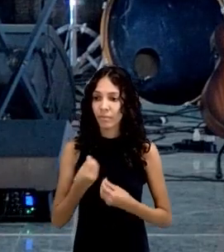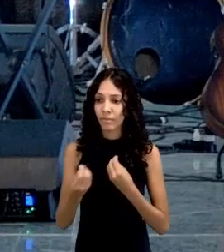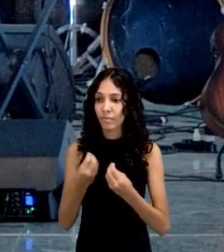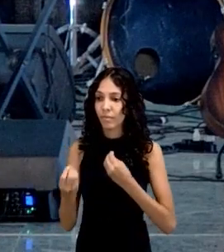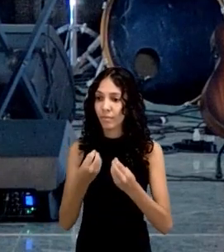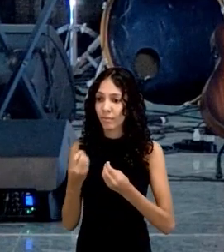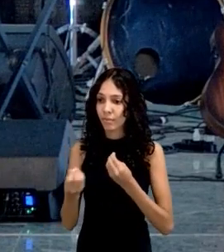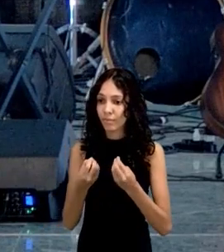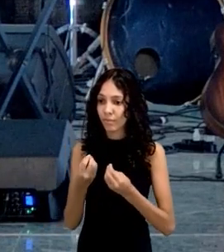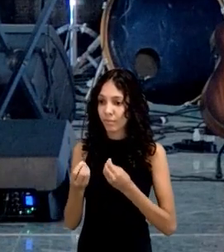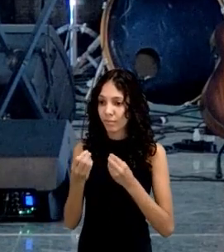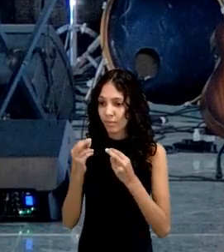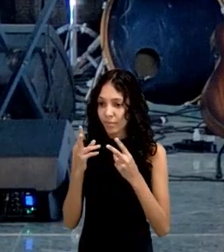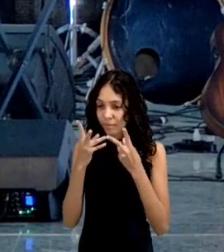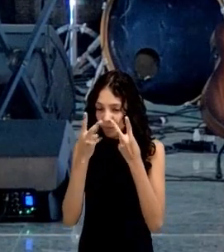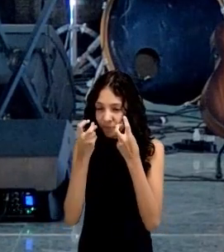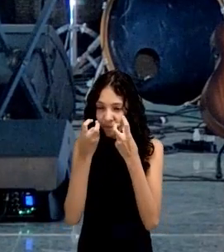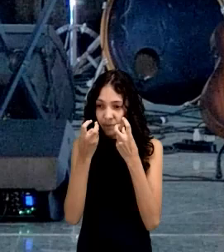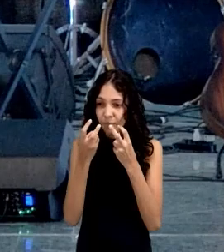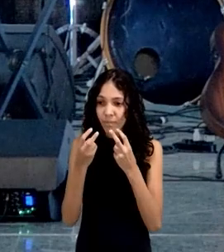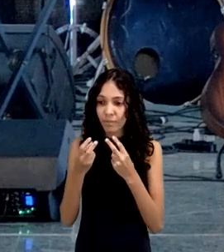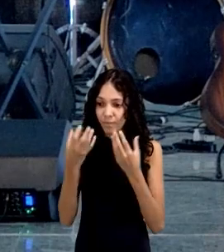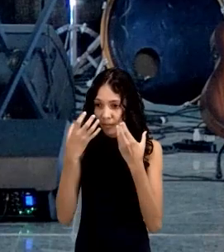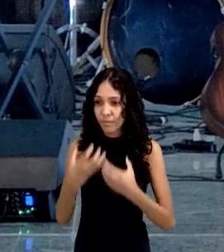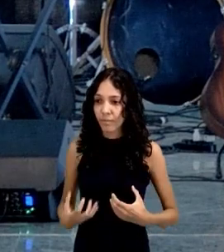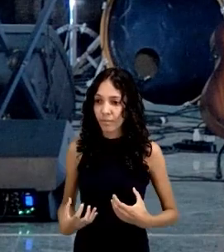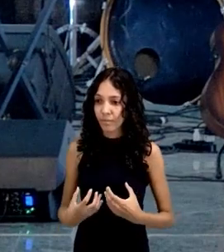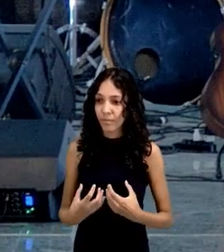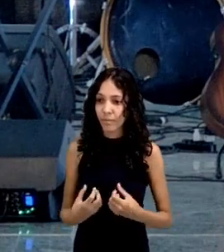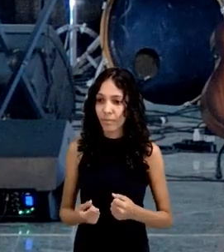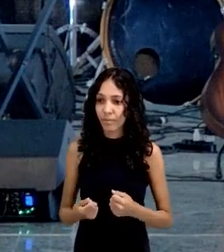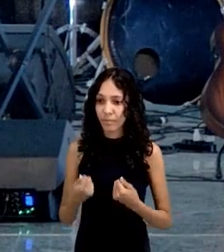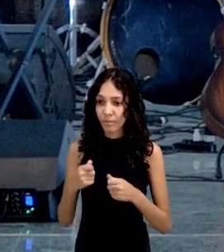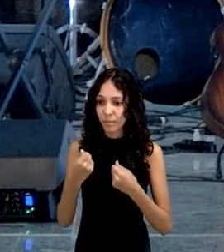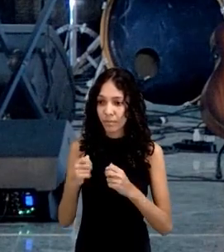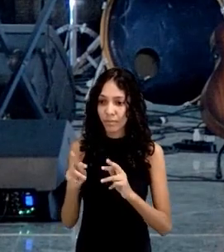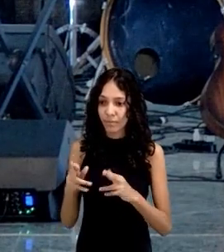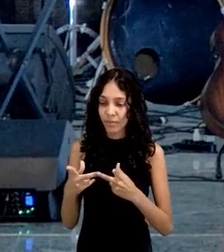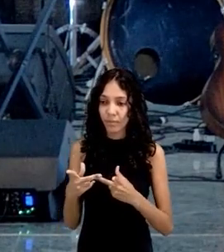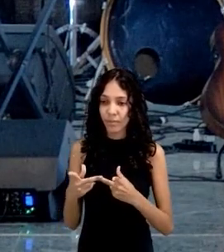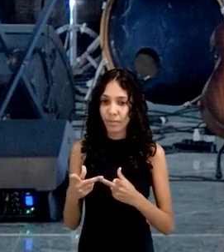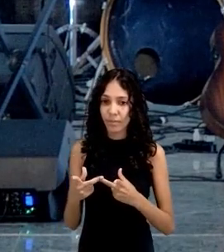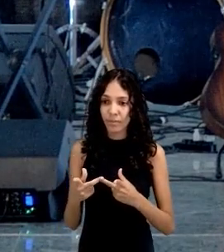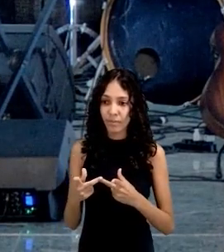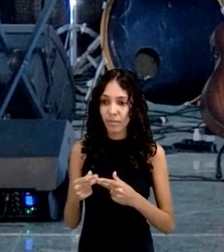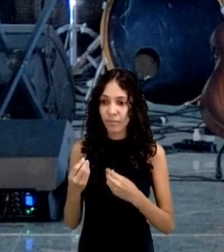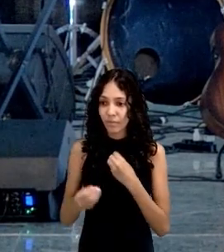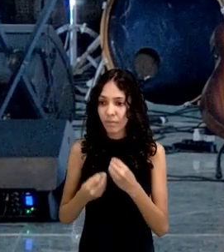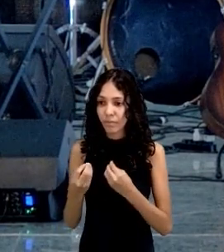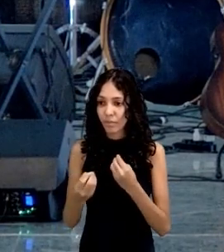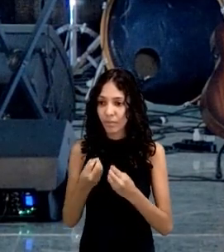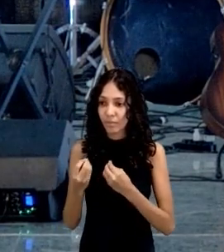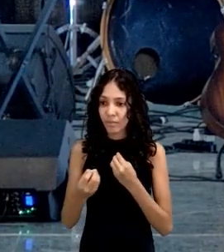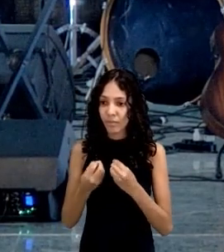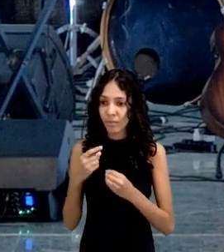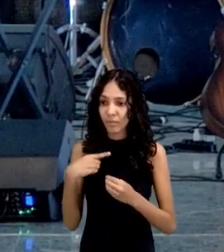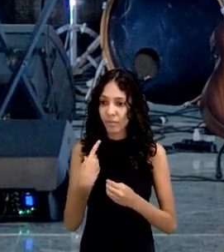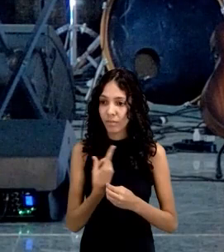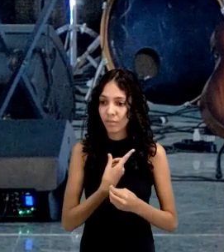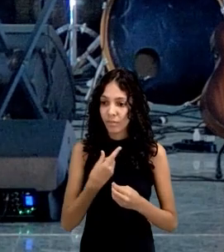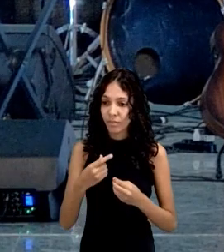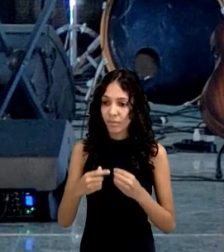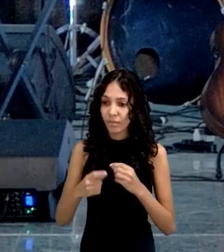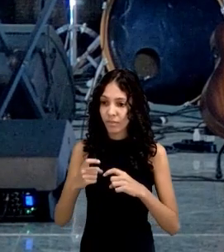acreditam o seu próprio corpo, a sua sexualidade. Tudo tem a ver com Jesus. Nós